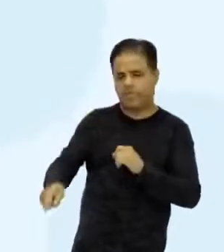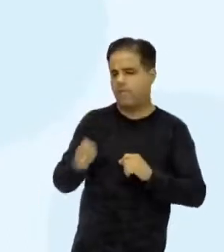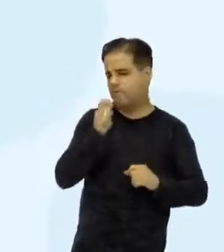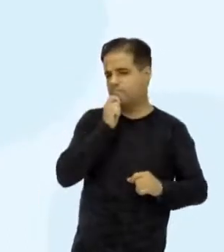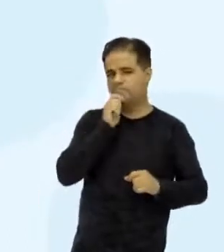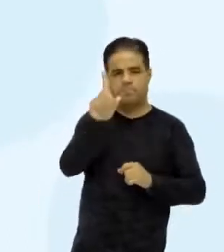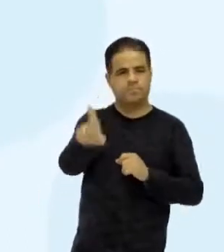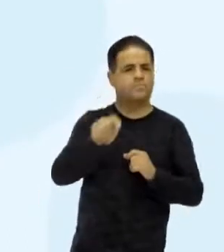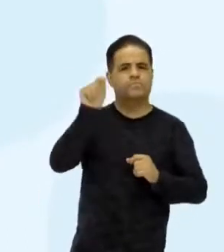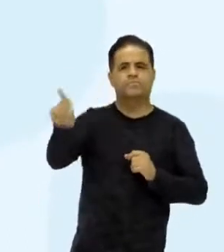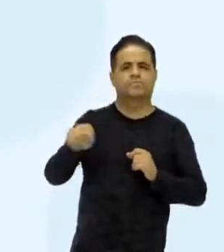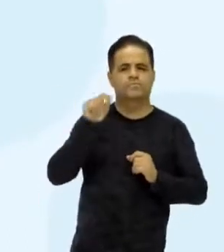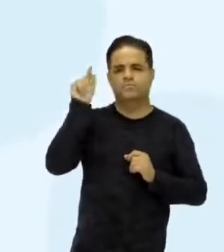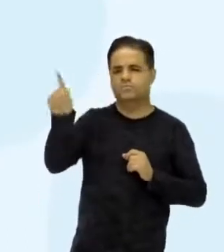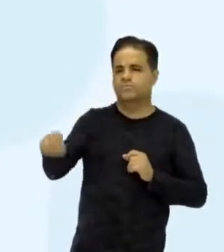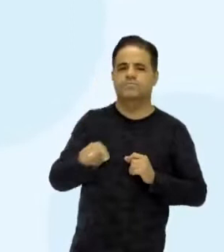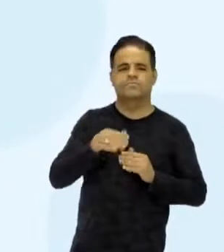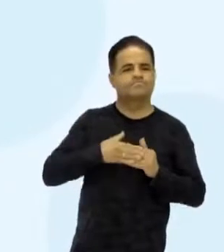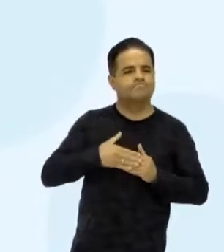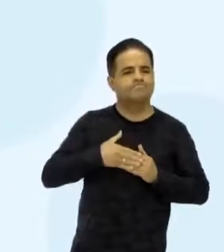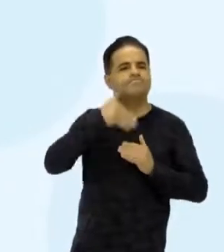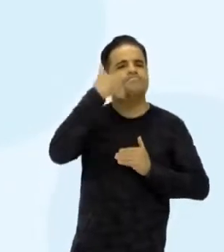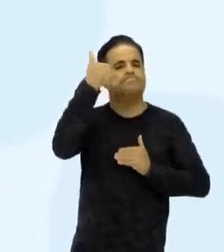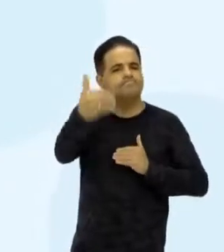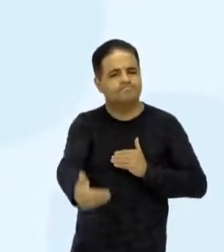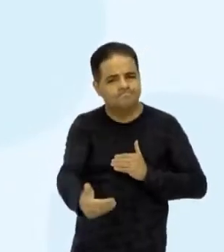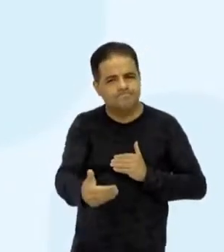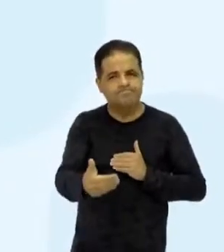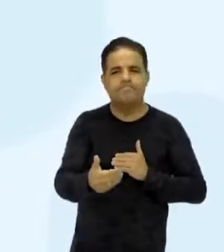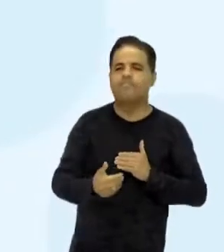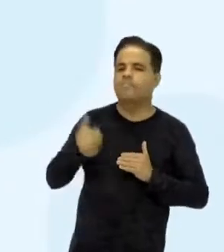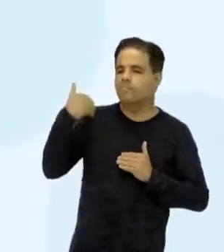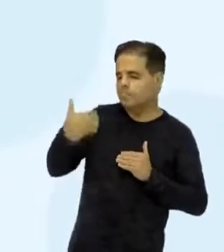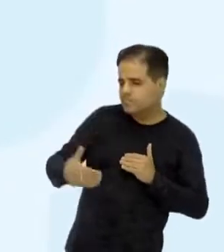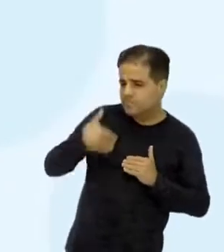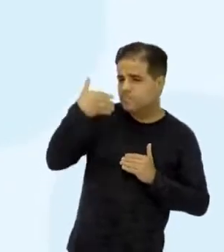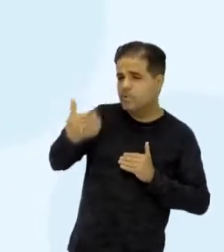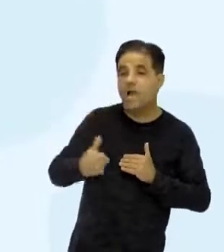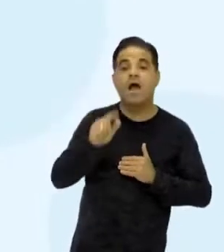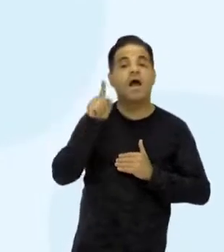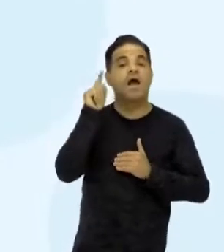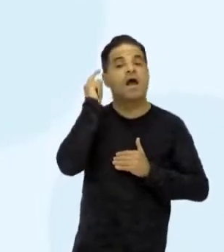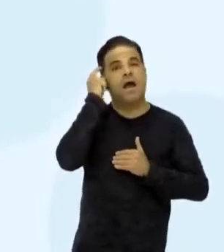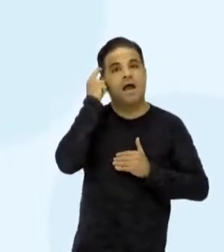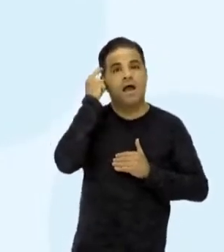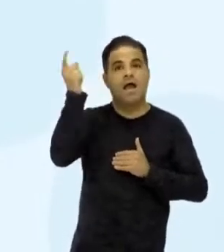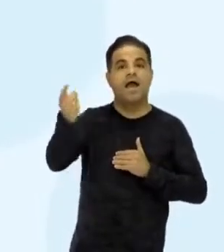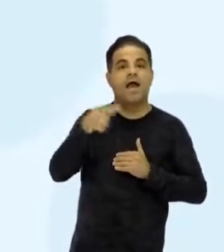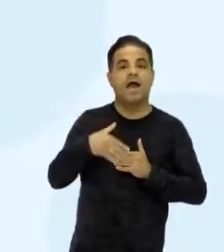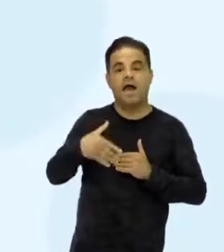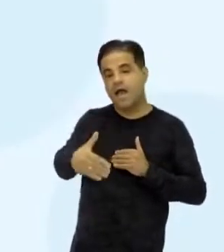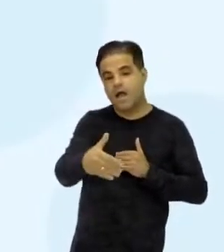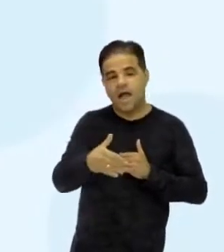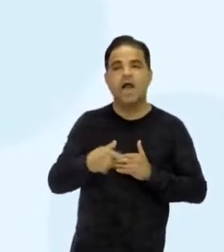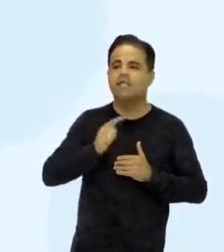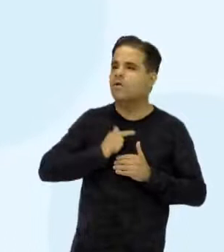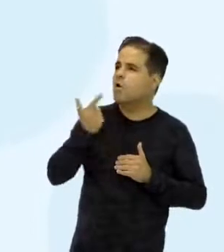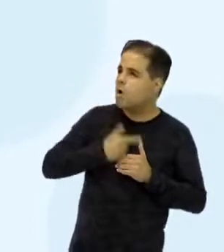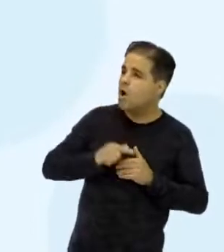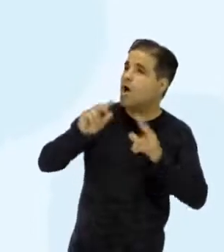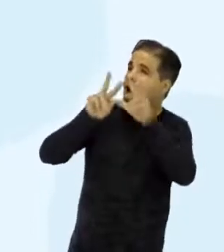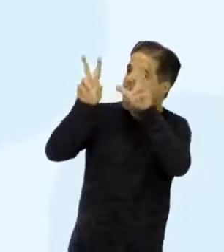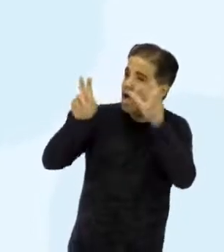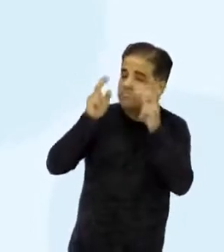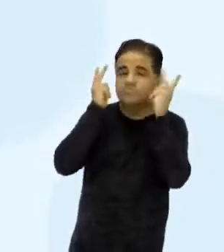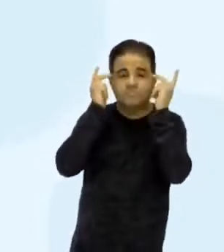só a seleção natural. Que vai determinar que aquela espécie vai sobreviver. Exato. Mas sim, você tem outras causas naturais,